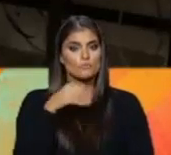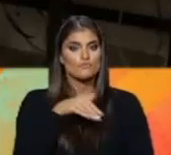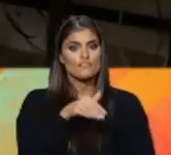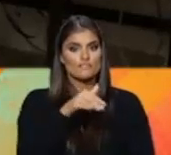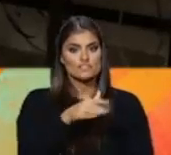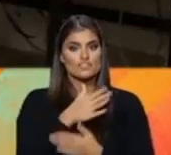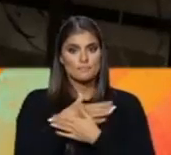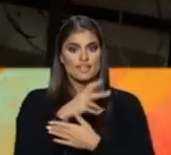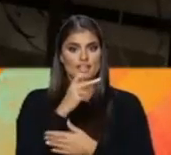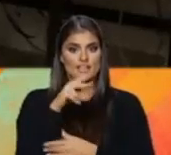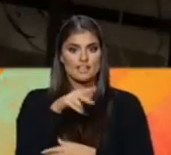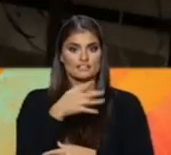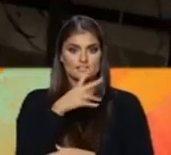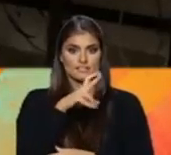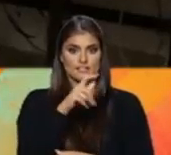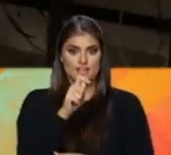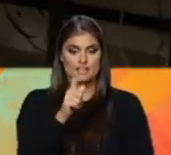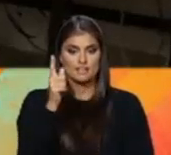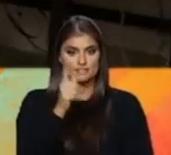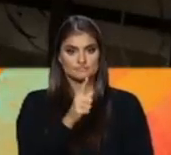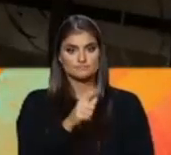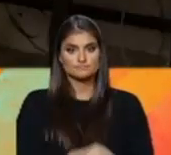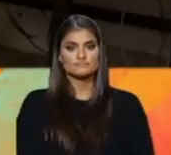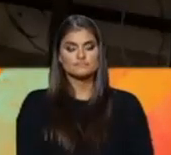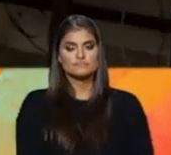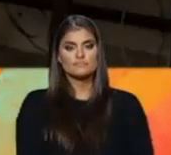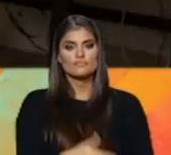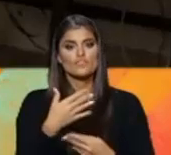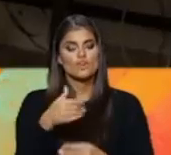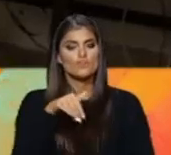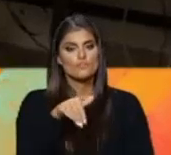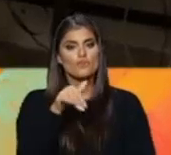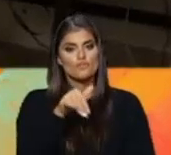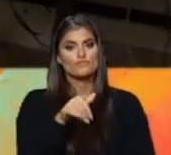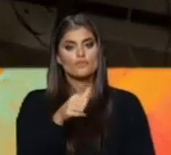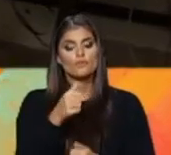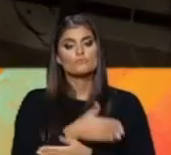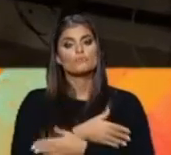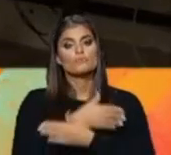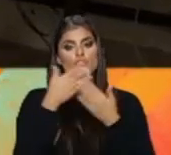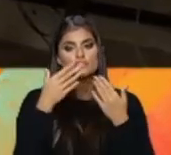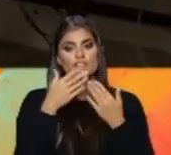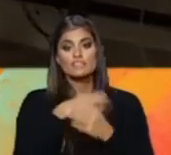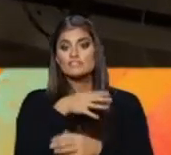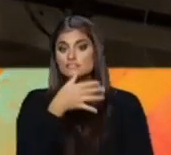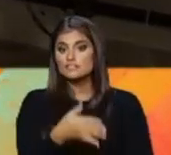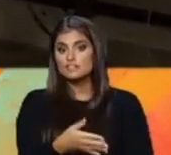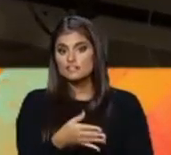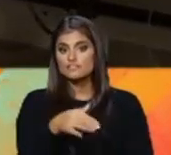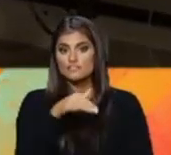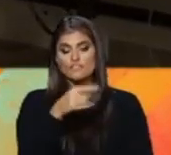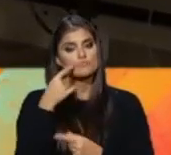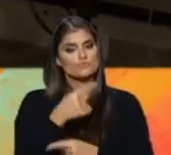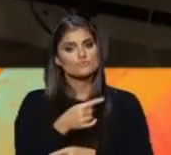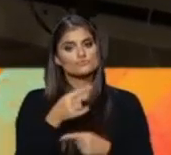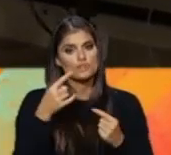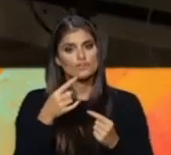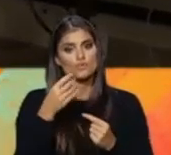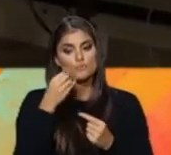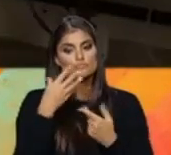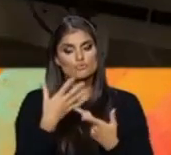vais, amigo André? Para já eu dou-te bom dia e vai mostrar como é que